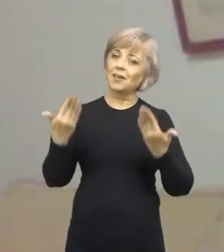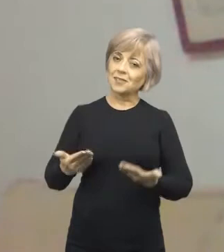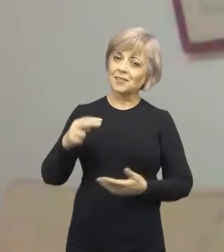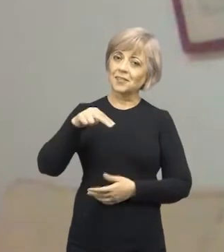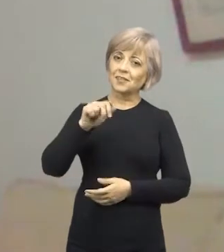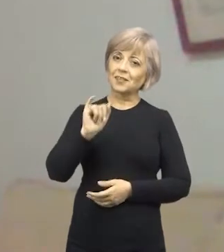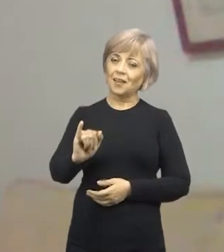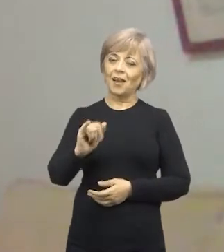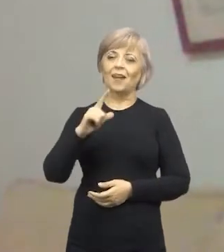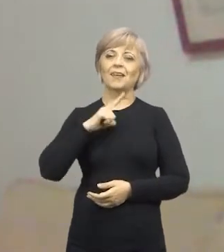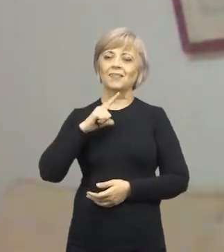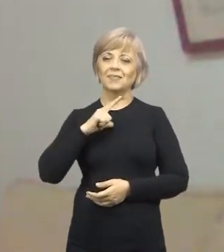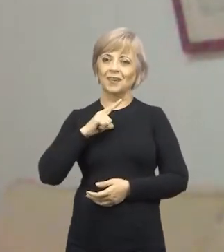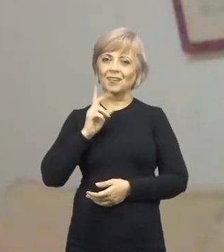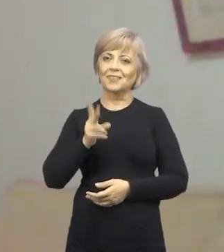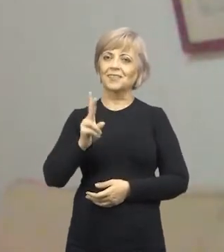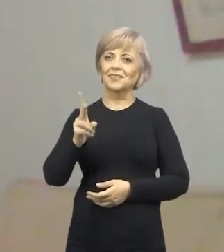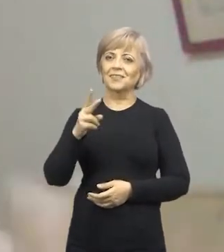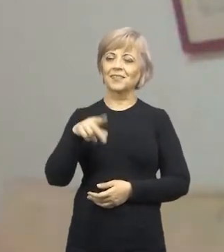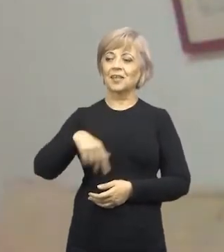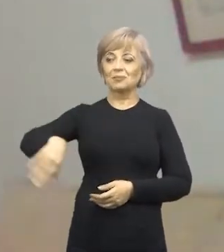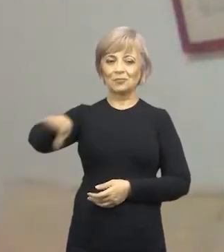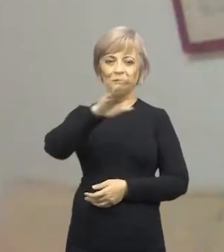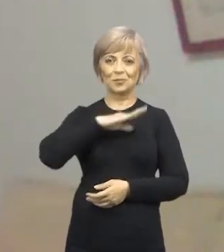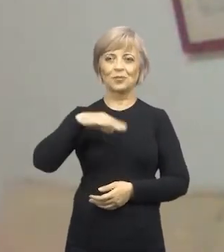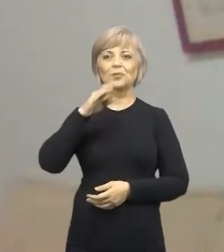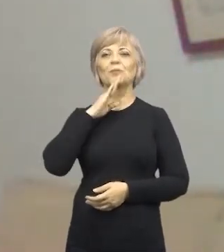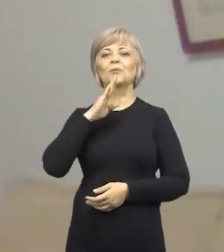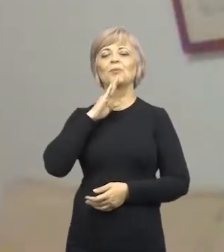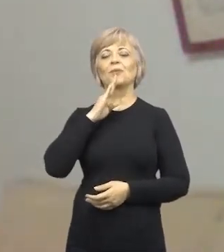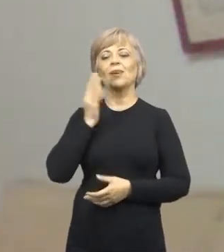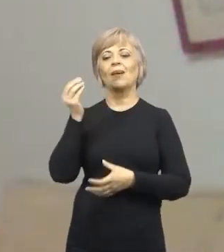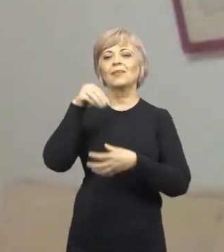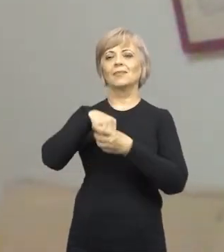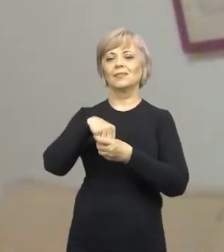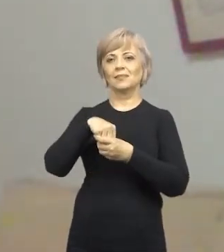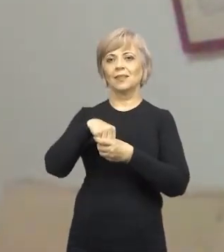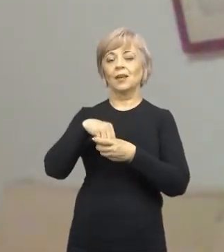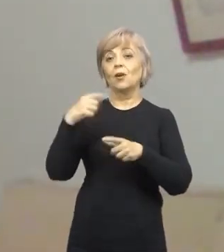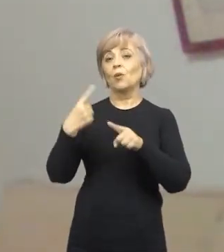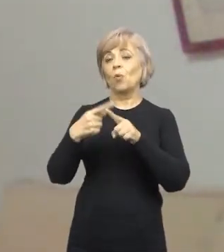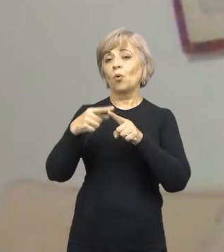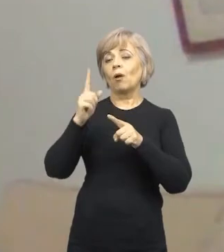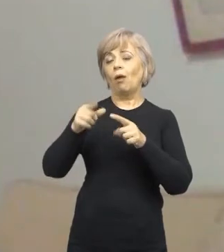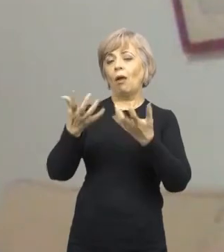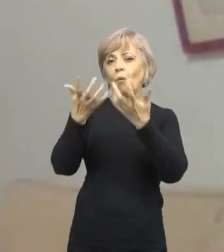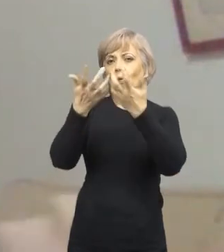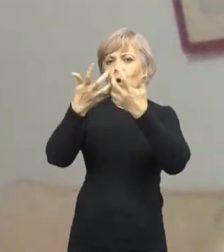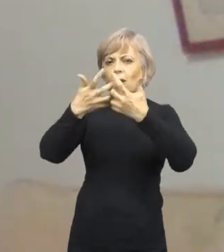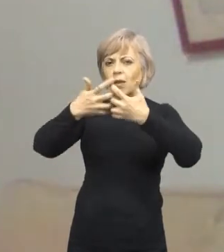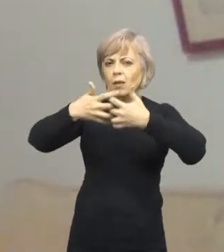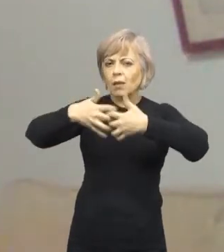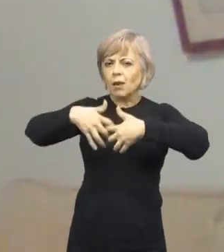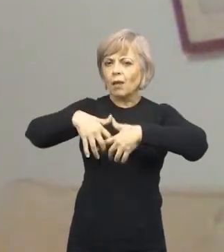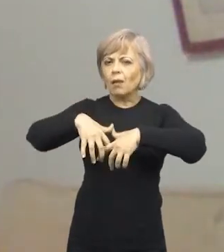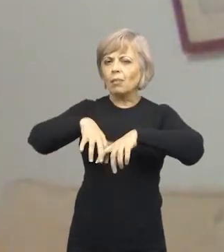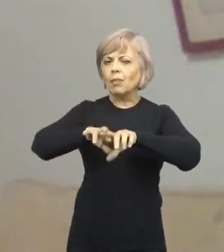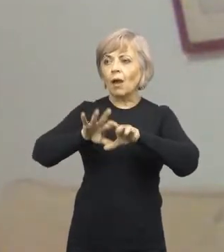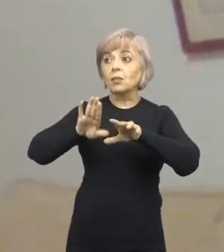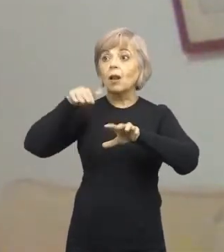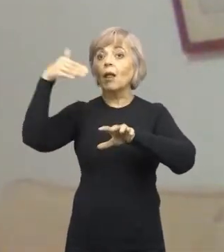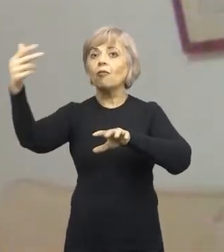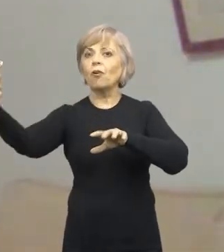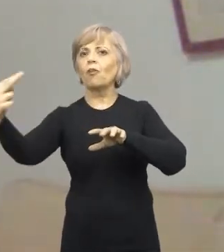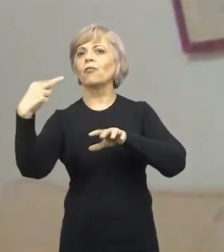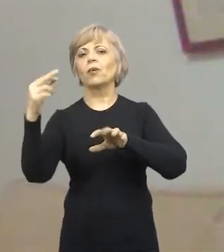NAI tem se tornado bem conhecido internamente, porque sendo uma engrenagem, a população externa não